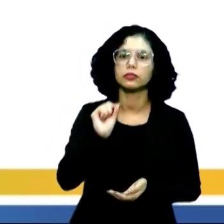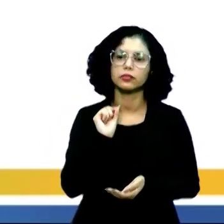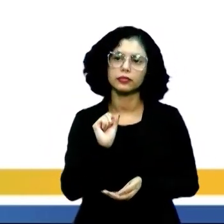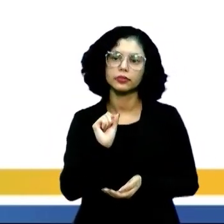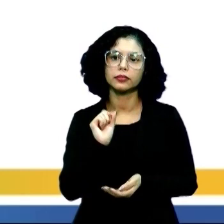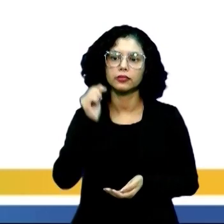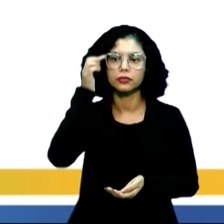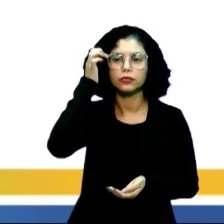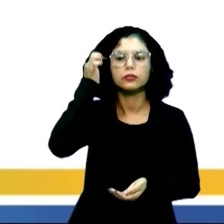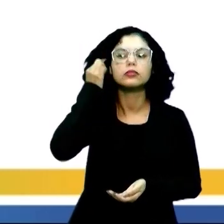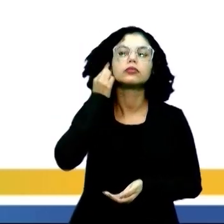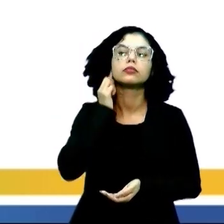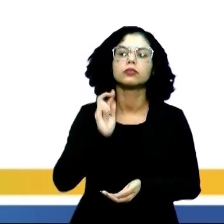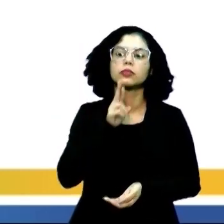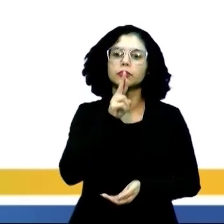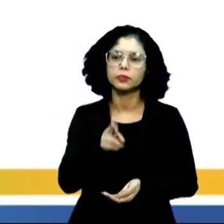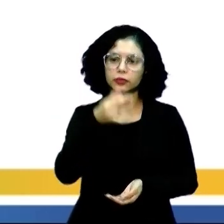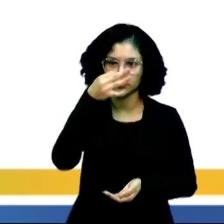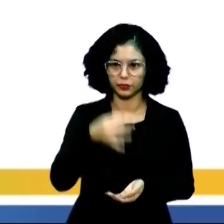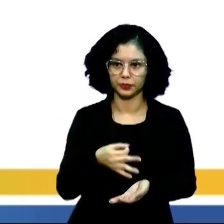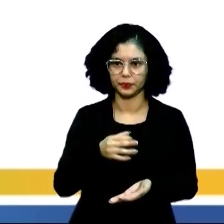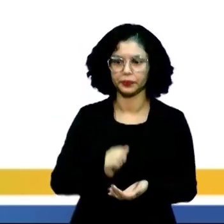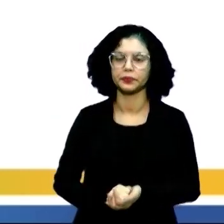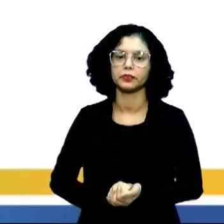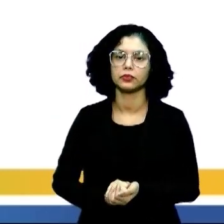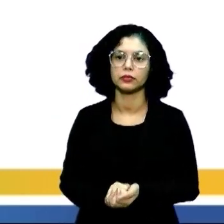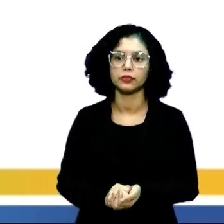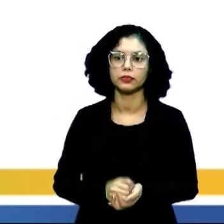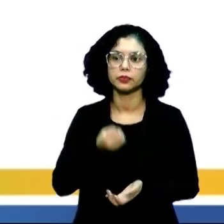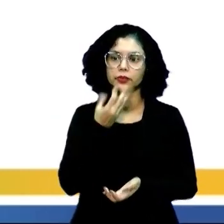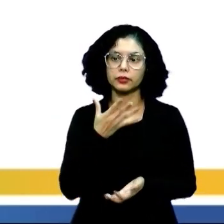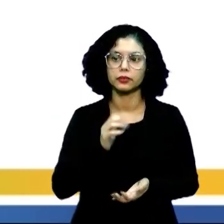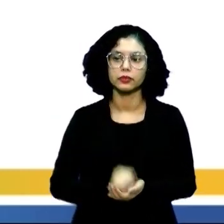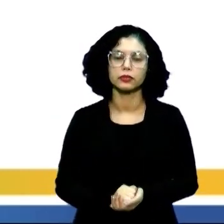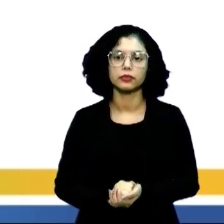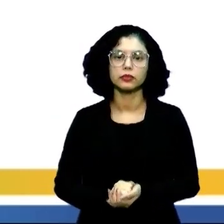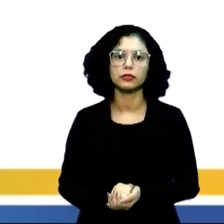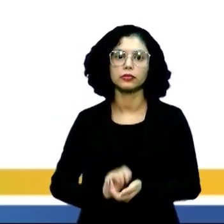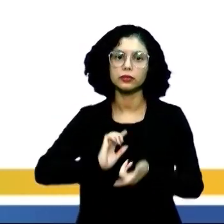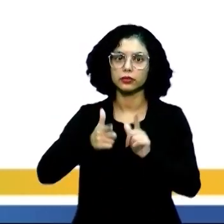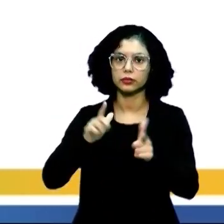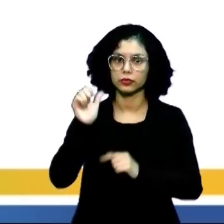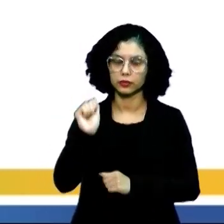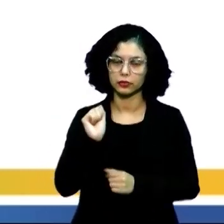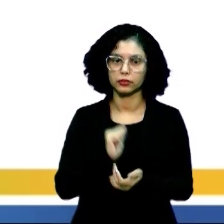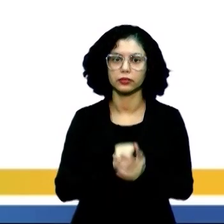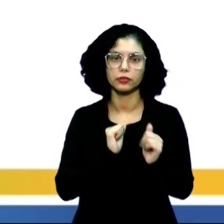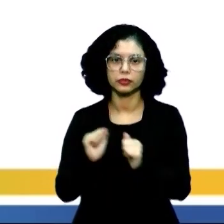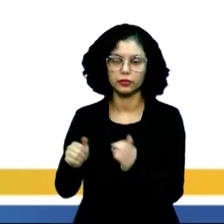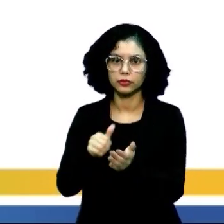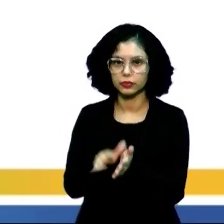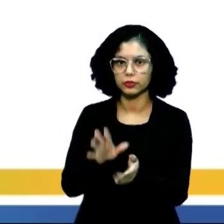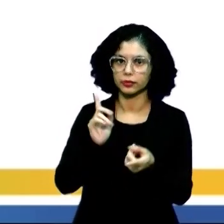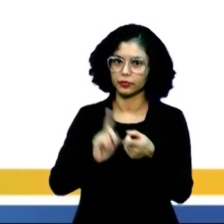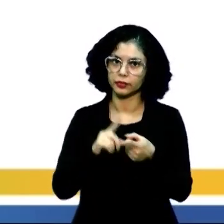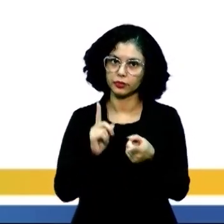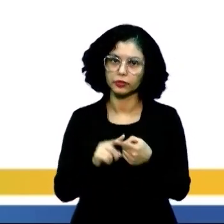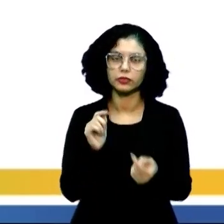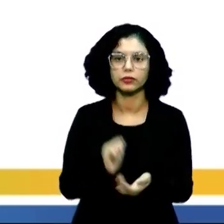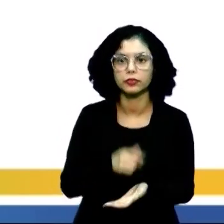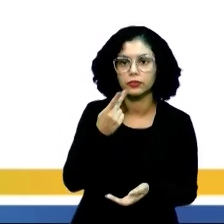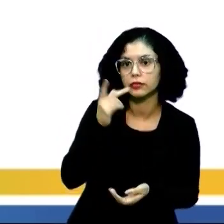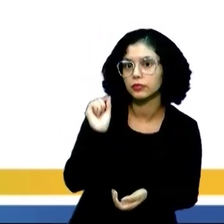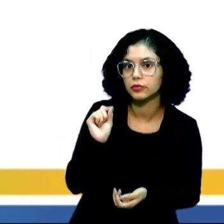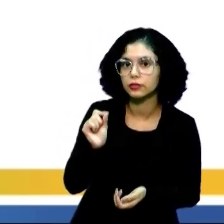seria aí, qual seria a nossa alternativa correta. Bem, a letra A gente pode eliminar por quê? Porque diz